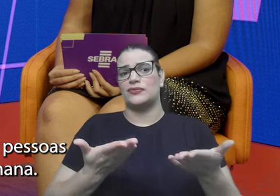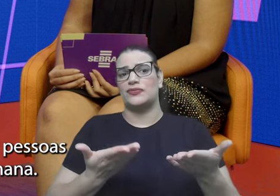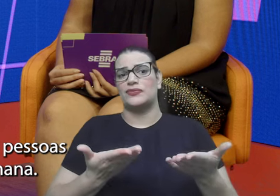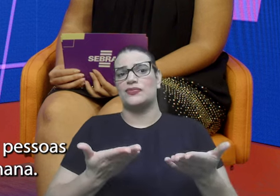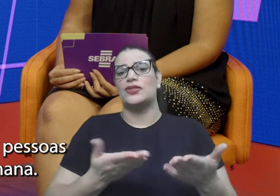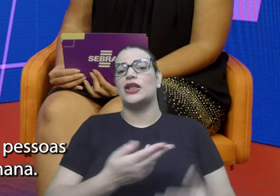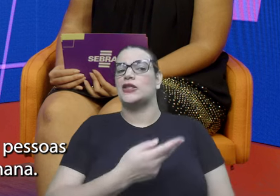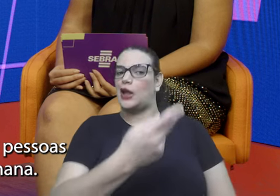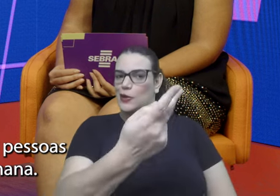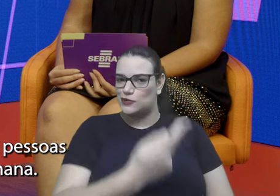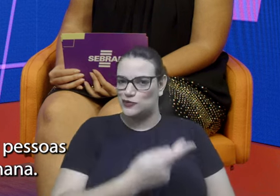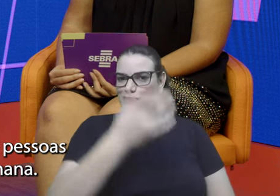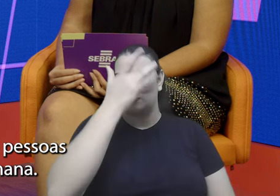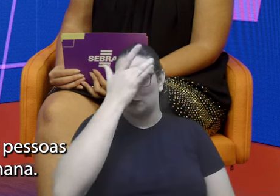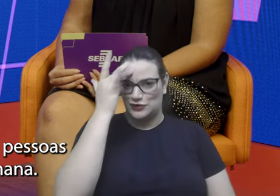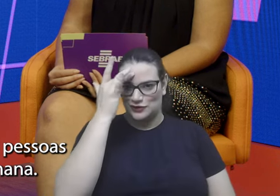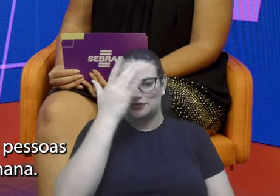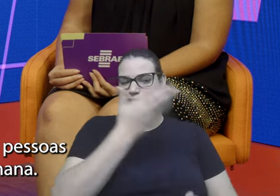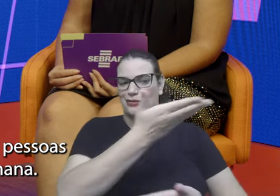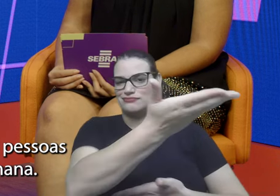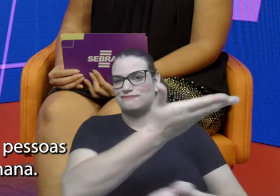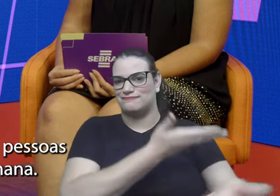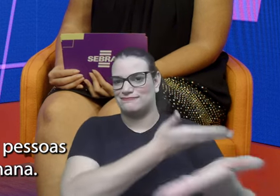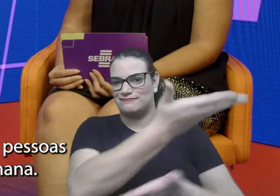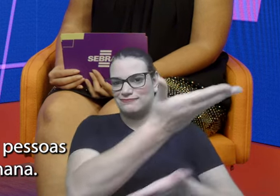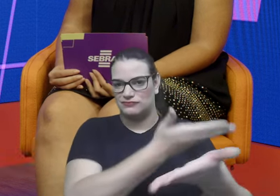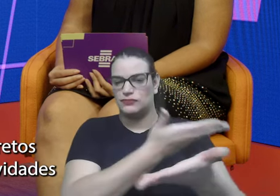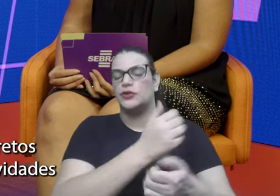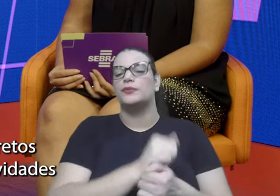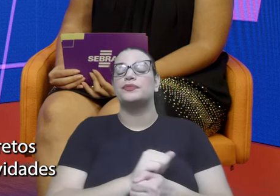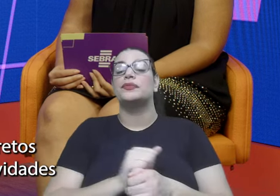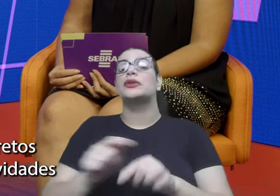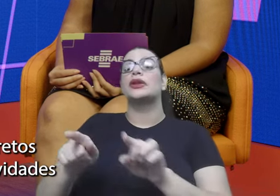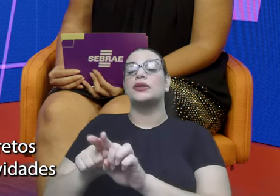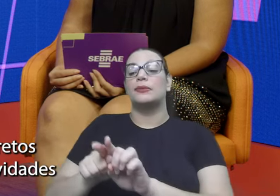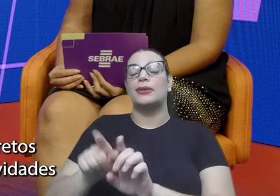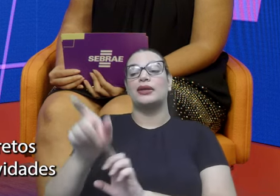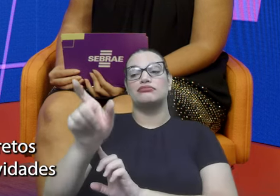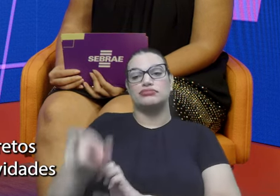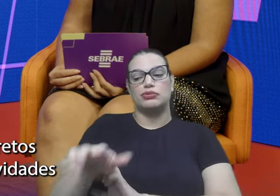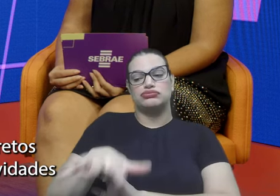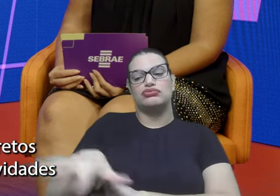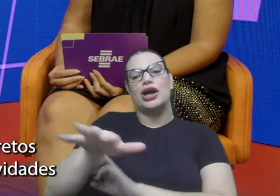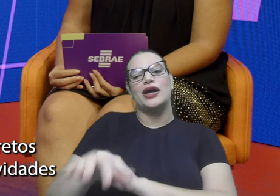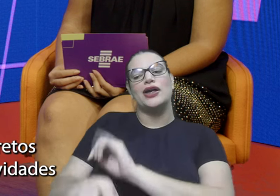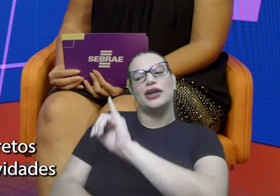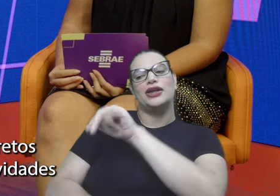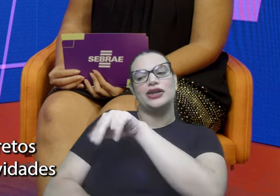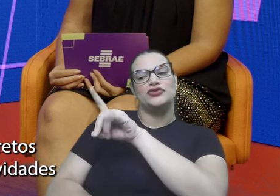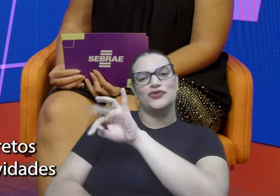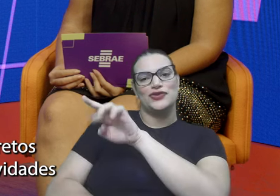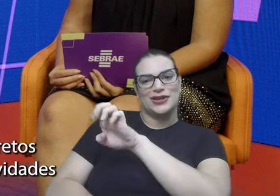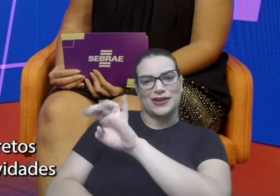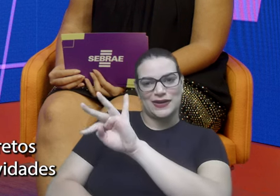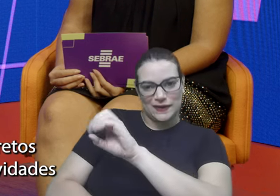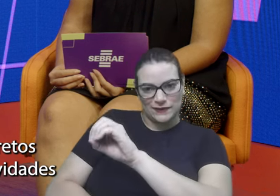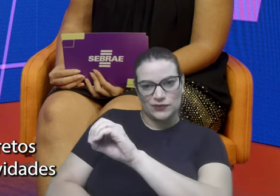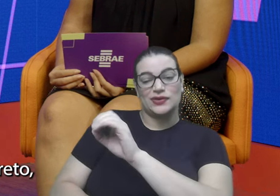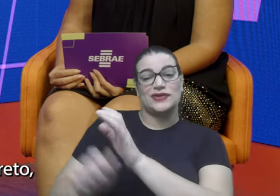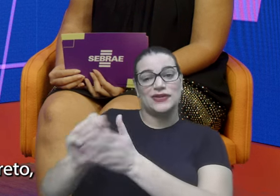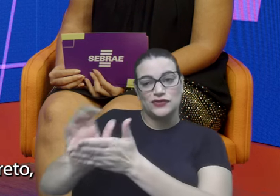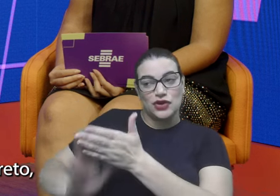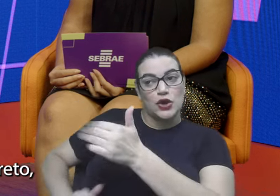envolvam as duas pessoas né que existe essa interação humana e nós temos os cuidados indiretos que estão relacionados com